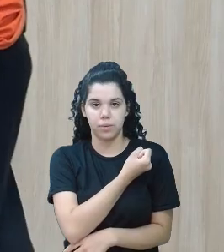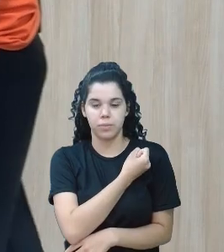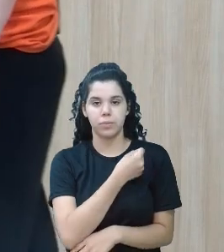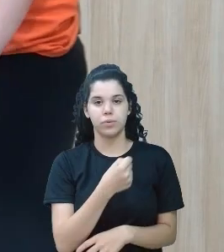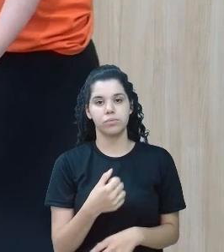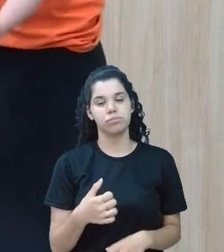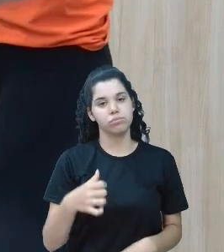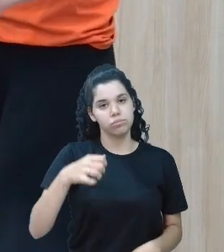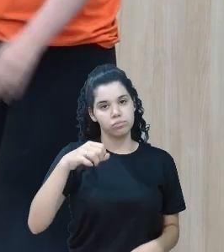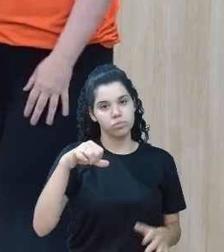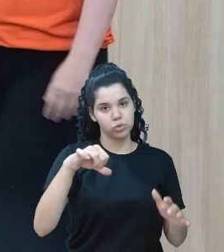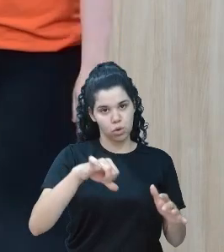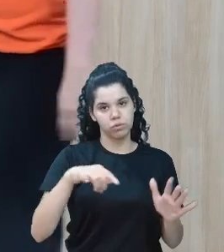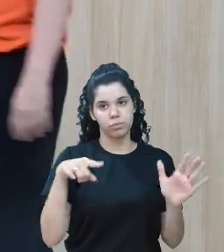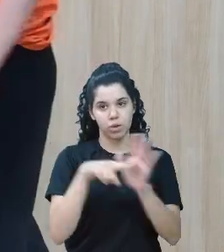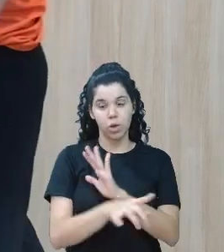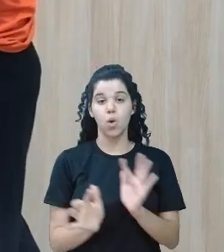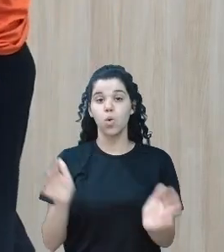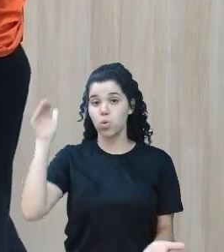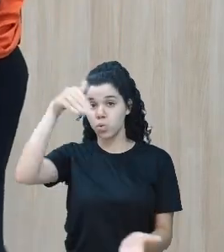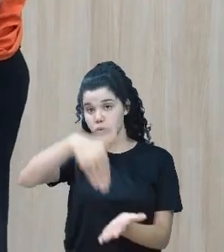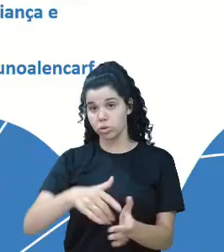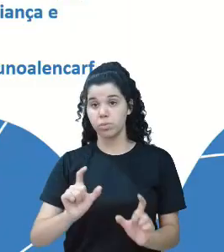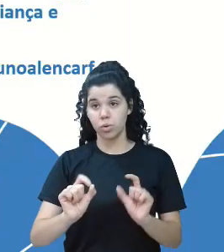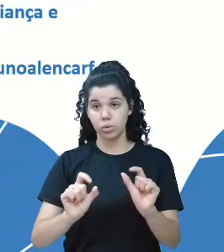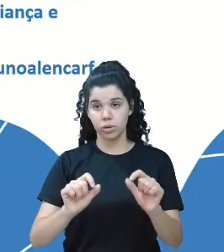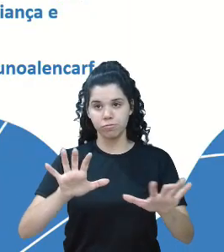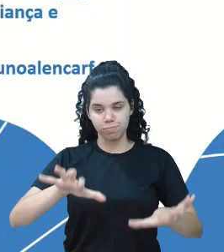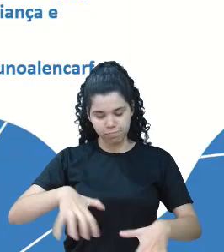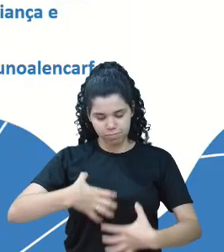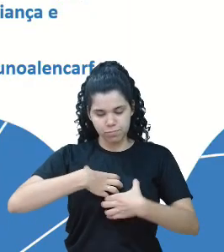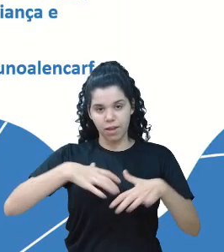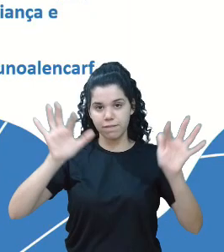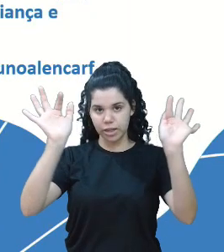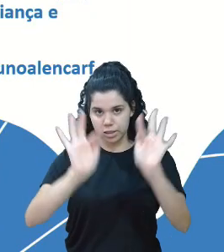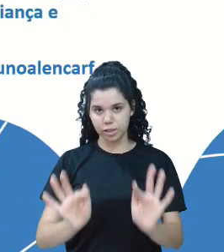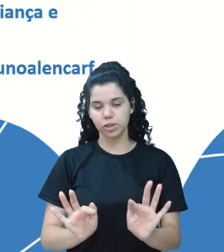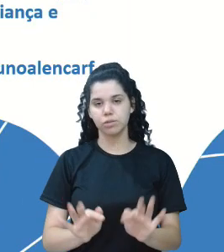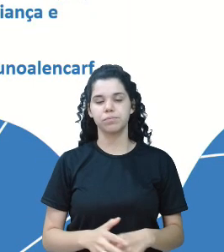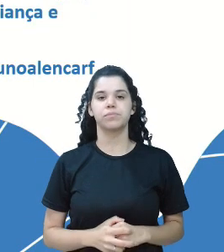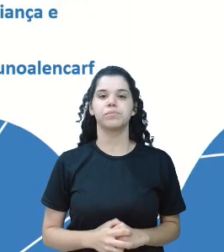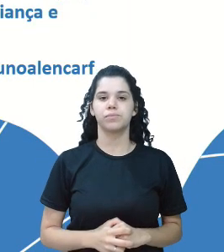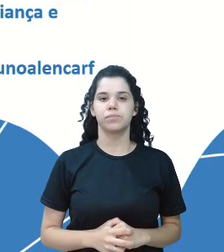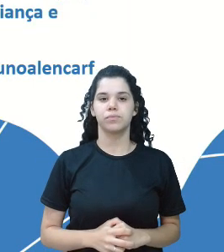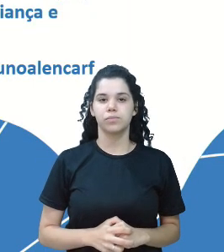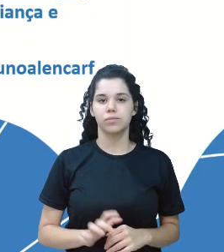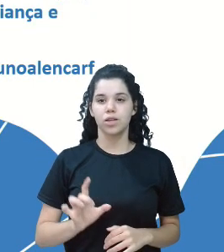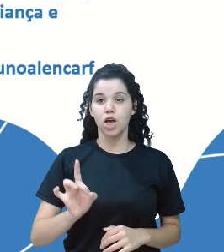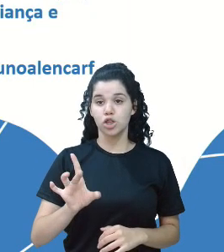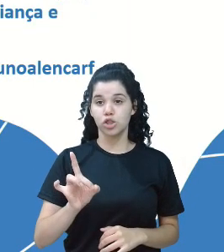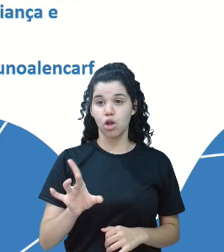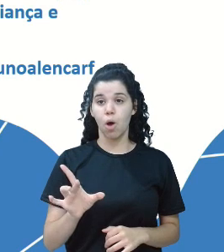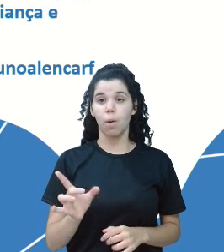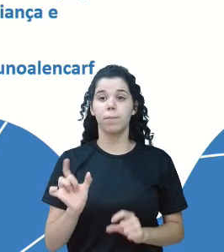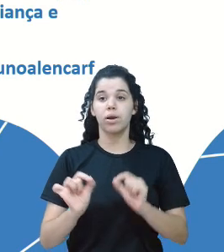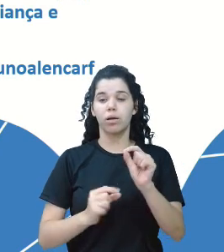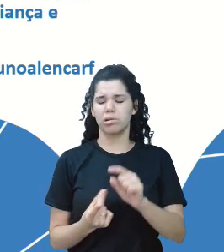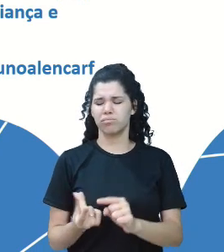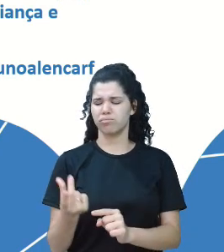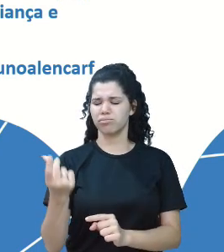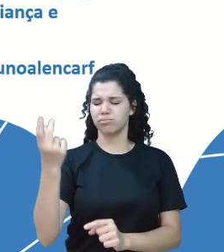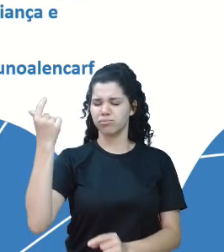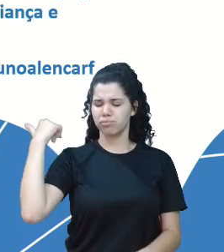E. Última questão do dia, o sentido da felicidade. Só a si mesmo para retornar de tanto